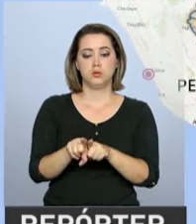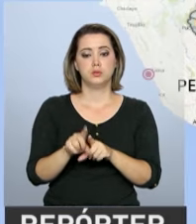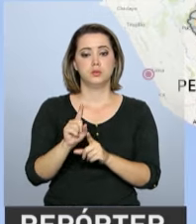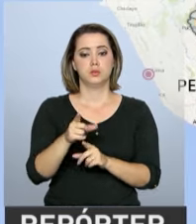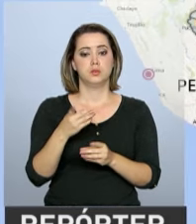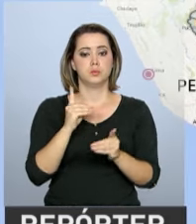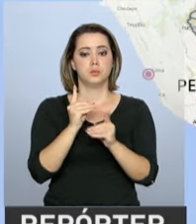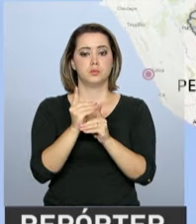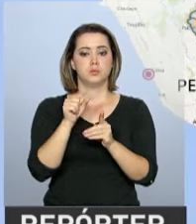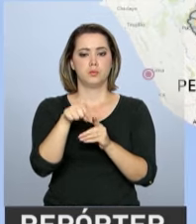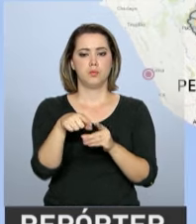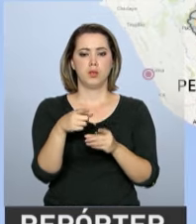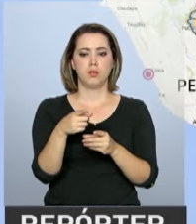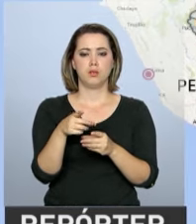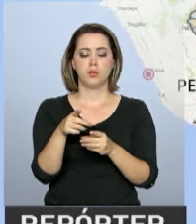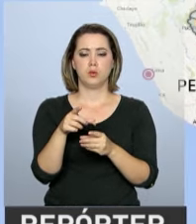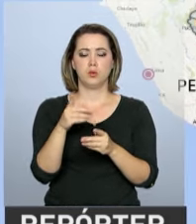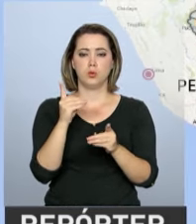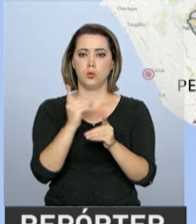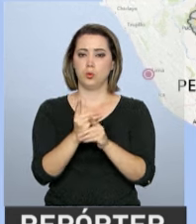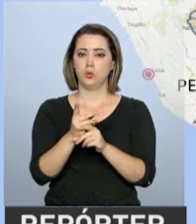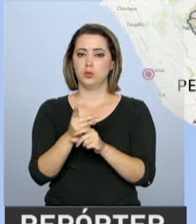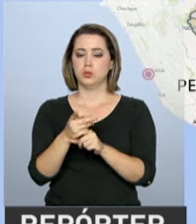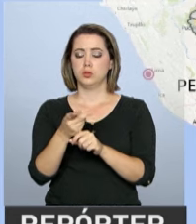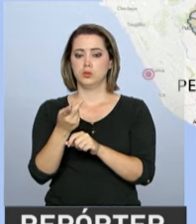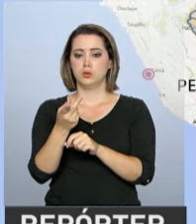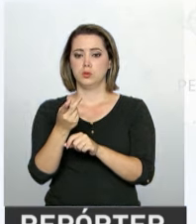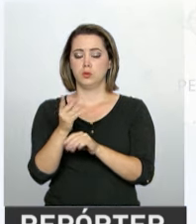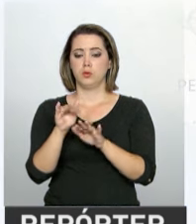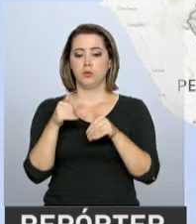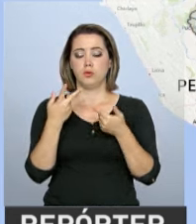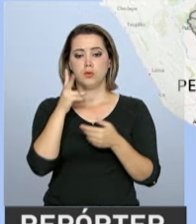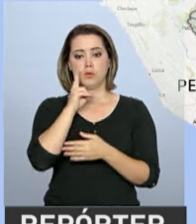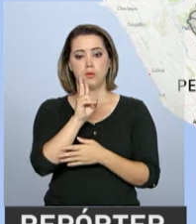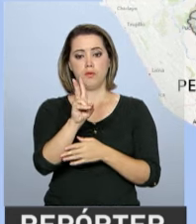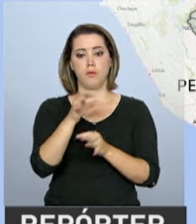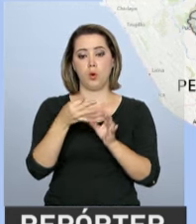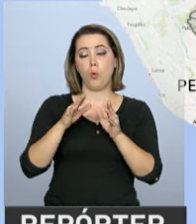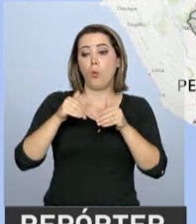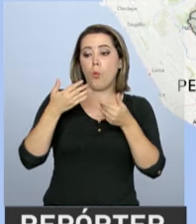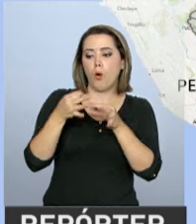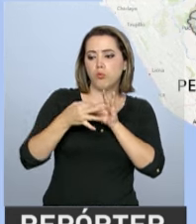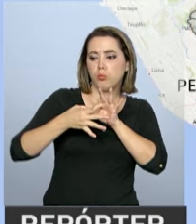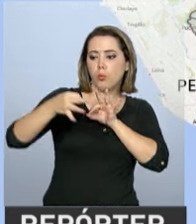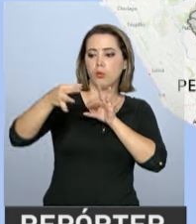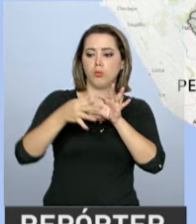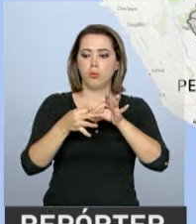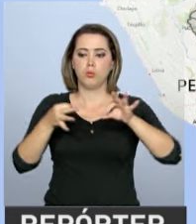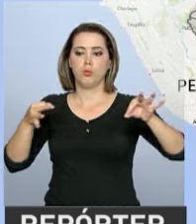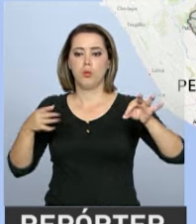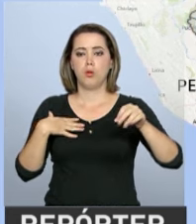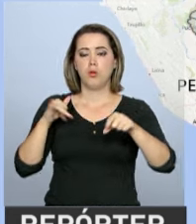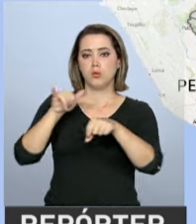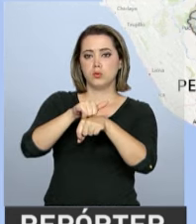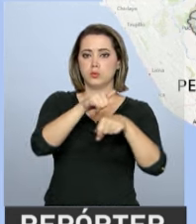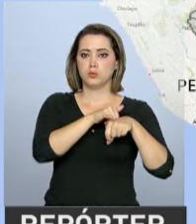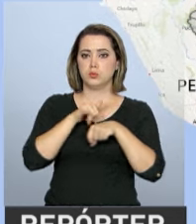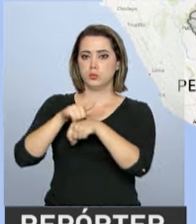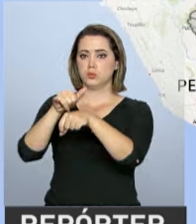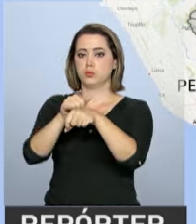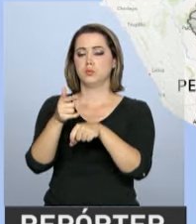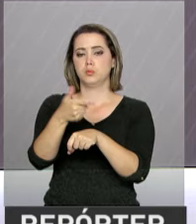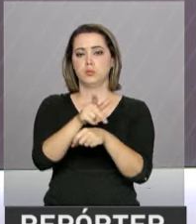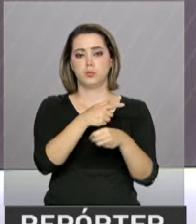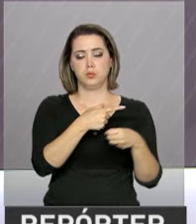onde você pode localizar as frequências, rotas e disponibilidade de voos do Brasil para